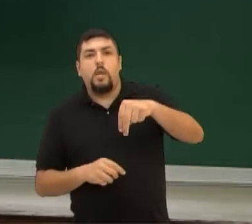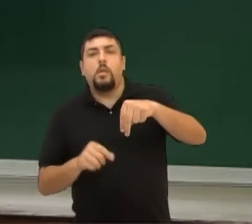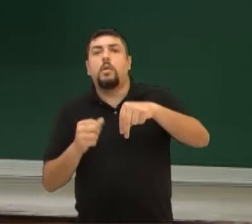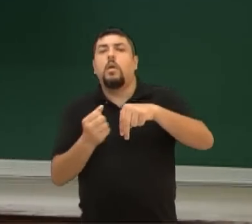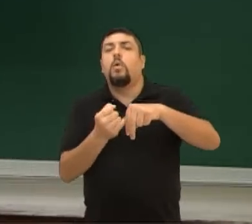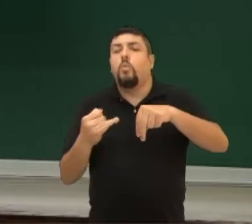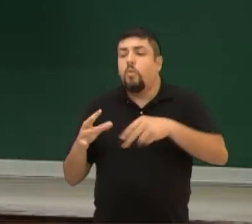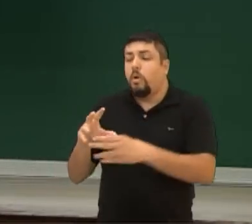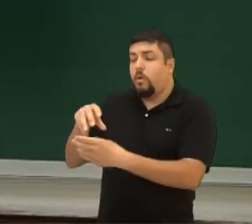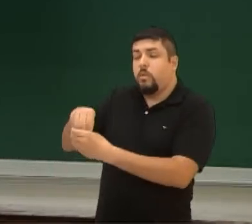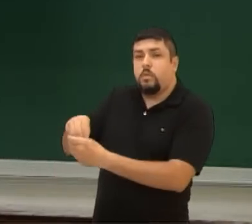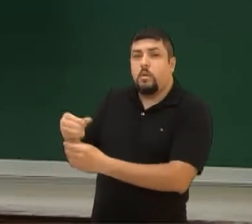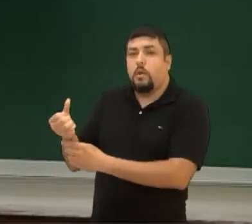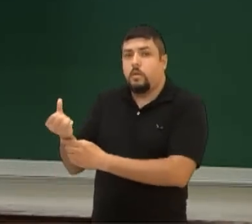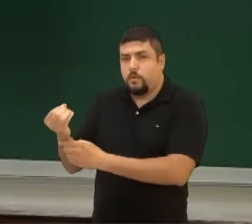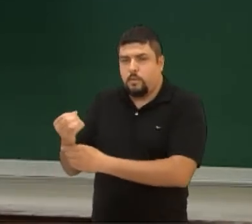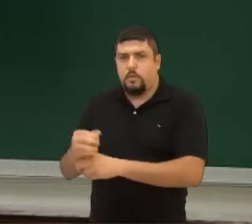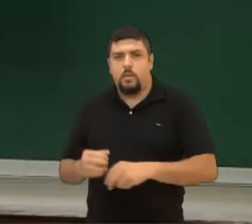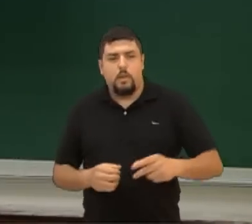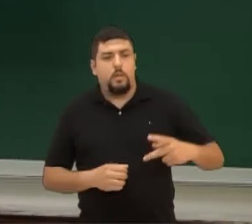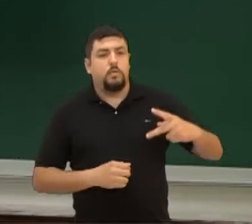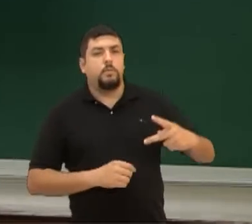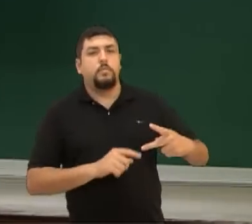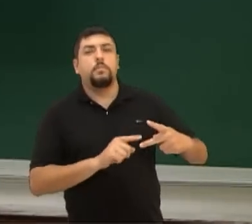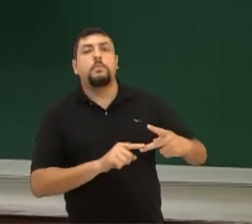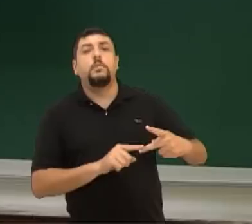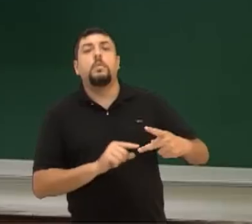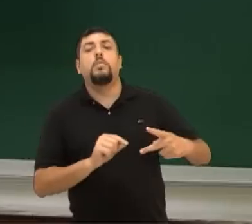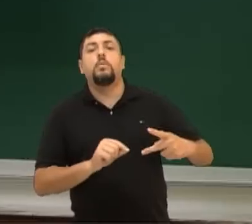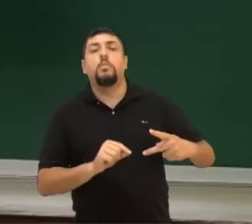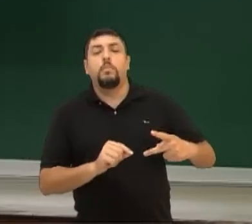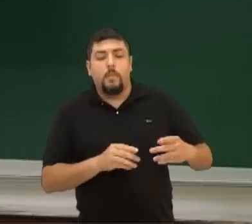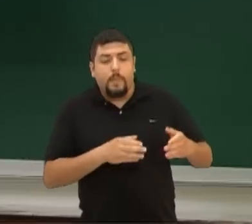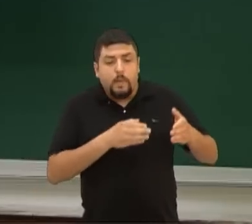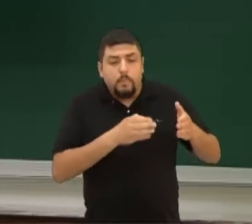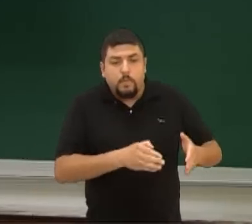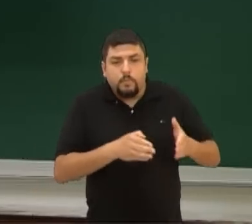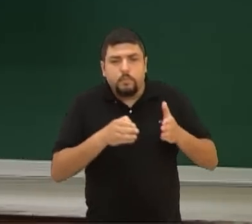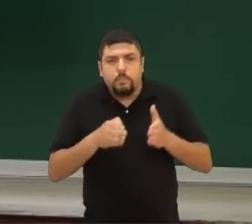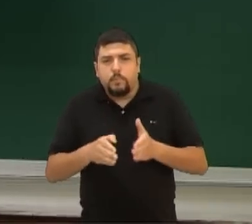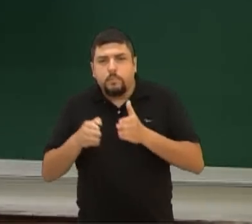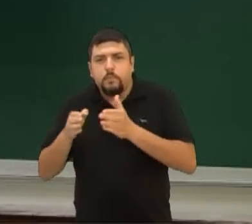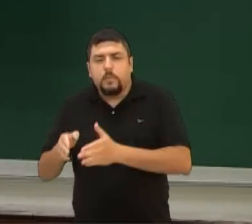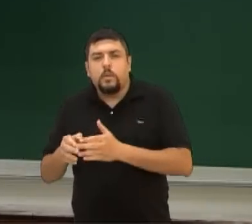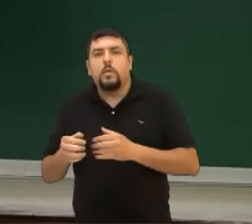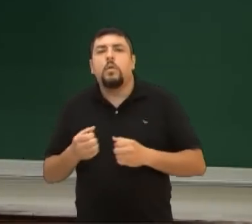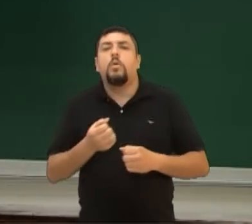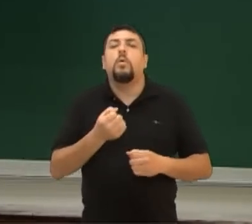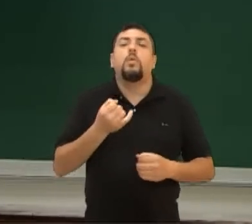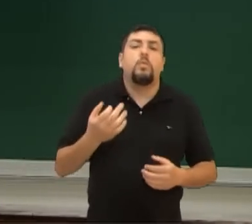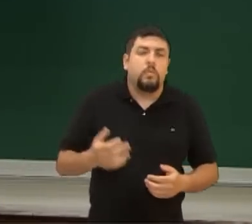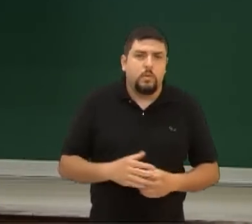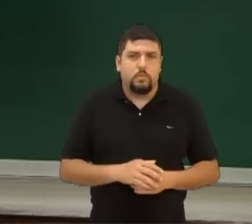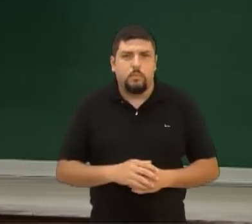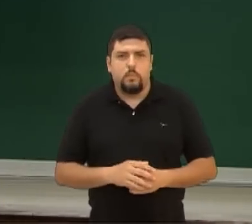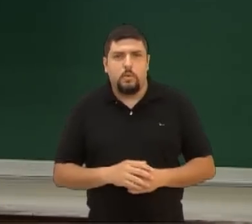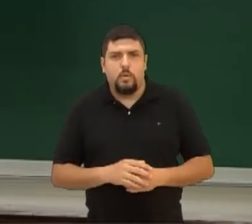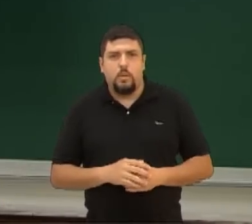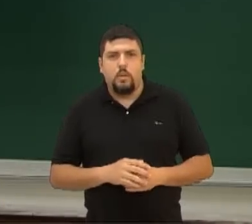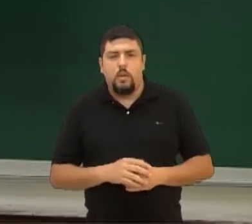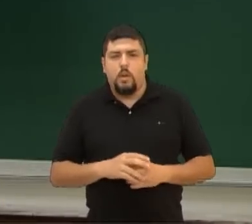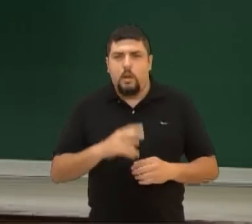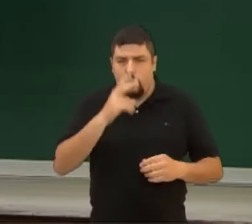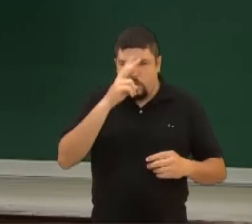números, a quantidade total, e P é de quanto em quanto eu quero agrupar. Então, ficou fatorial, lembrando da